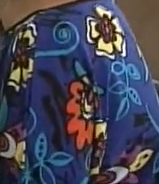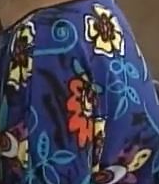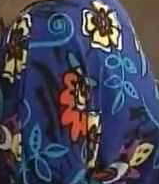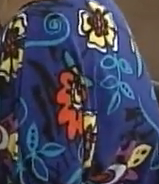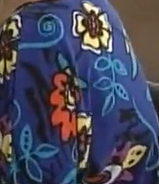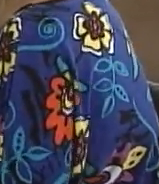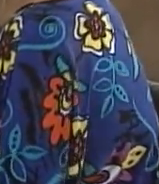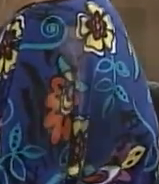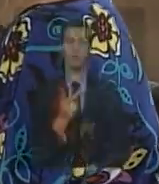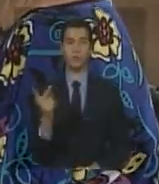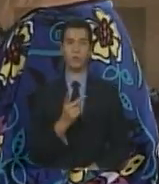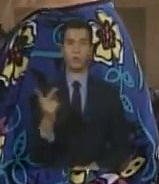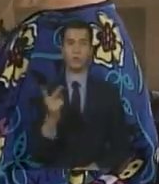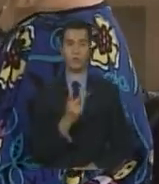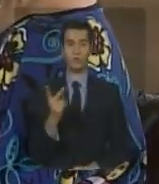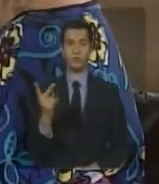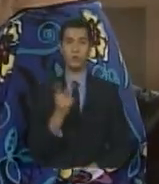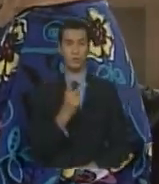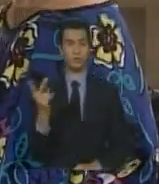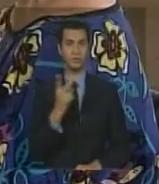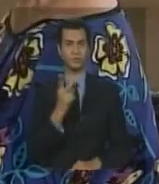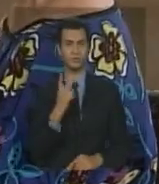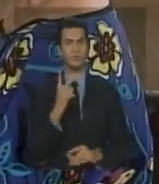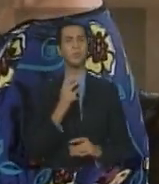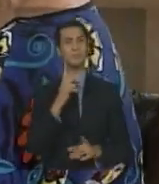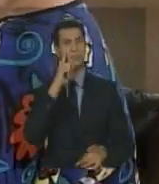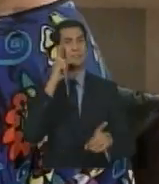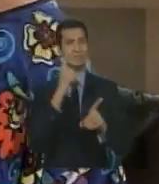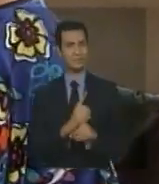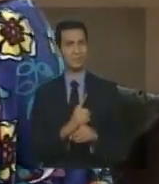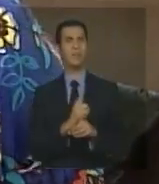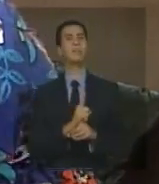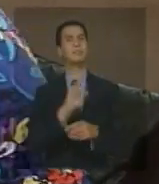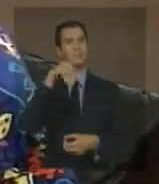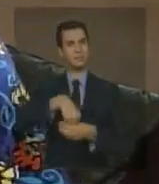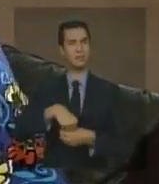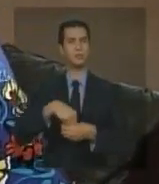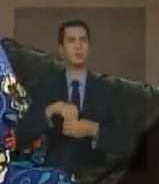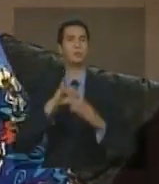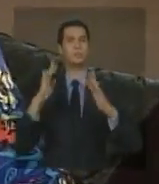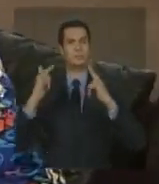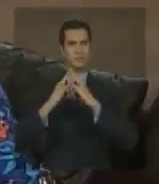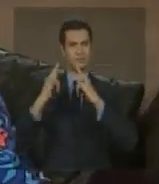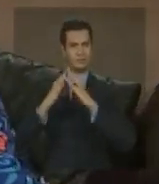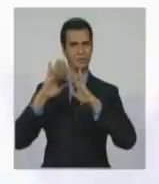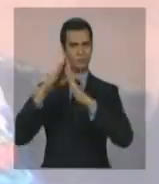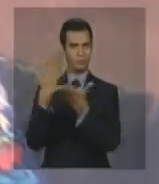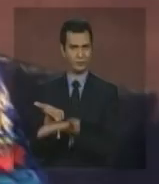Eles se conheceram no Instituto de Educação de Surdos e foi amor à primeira vista.